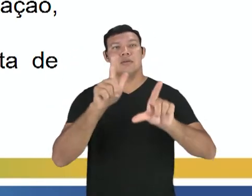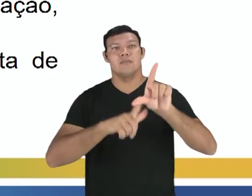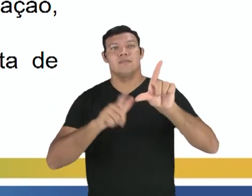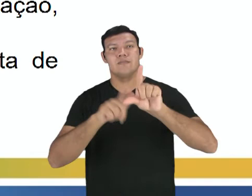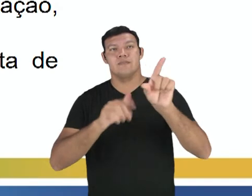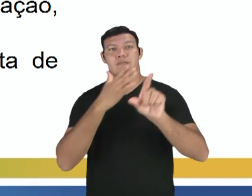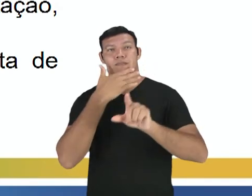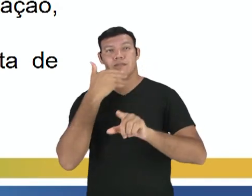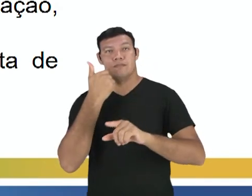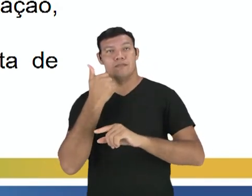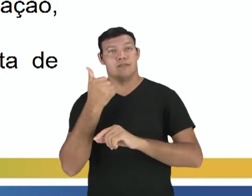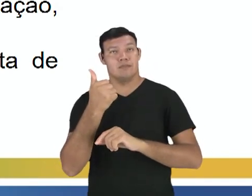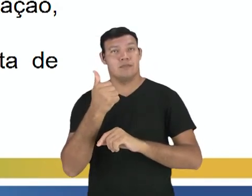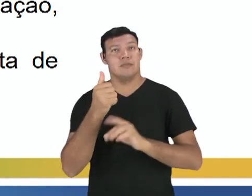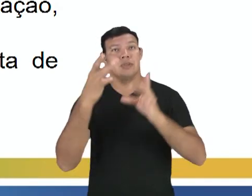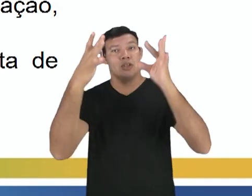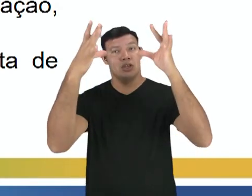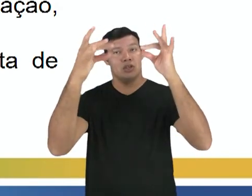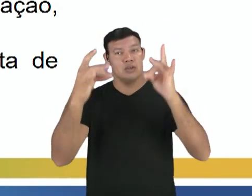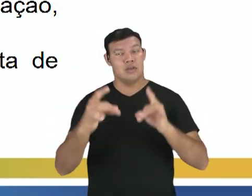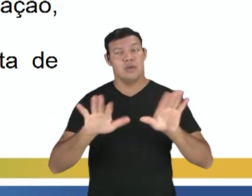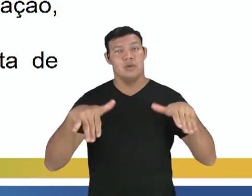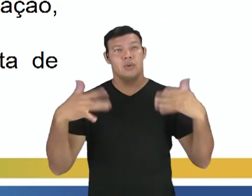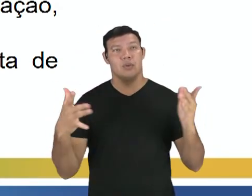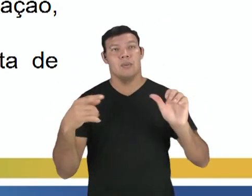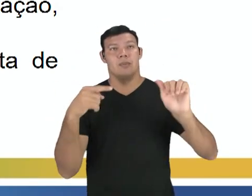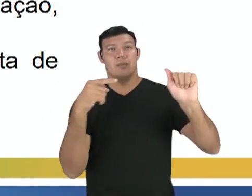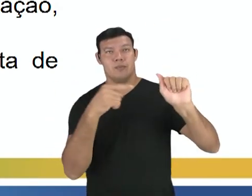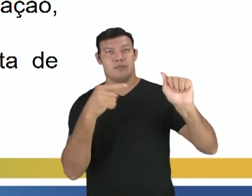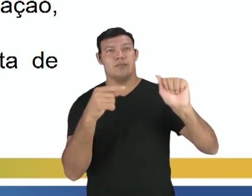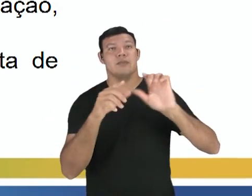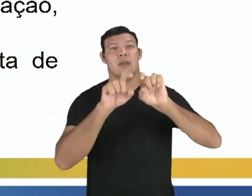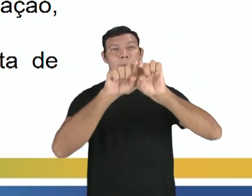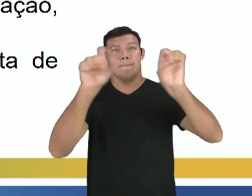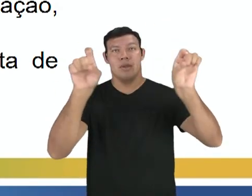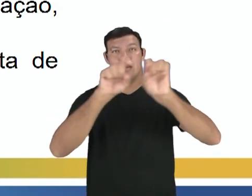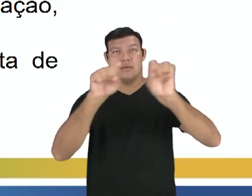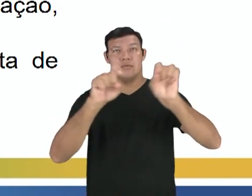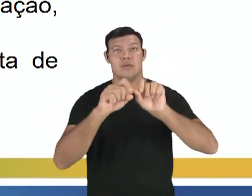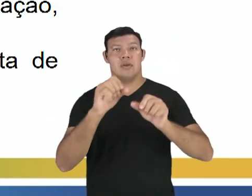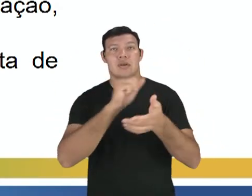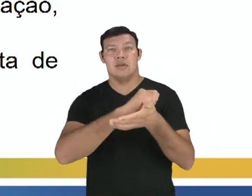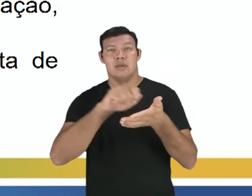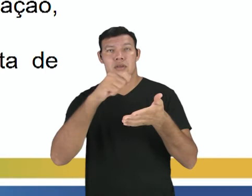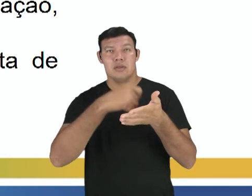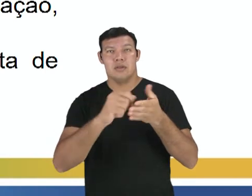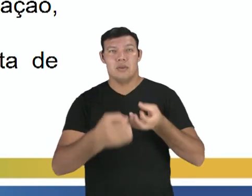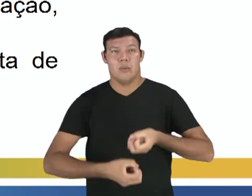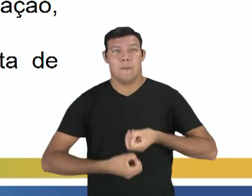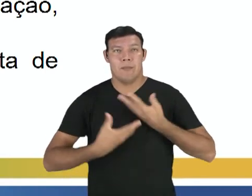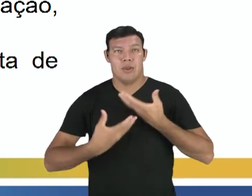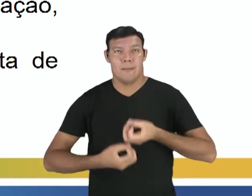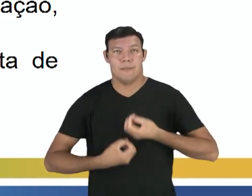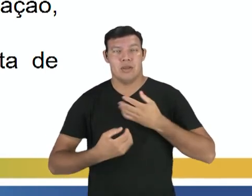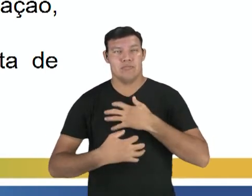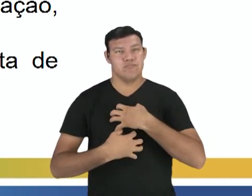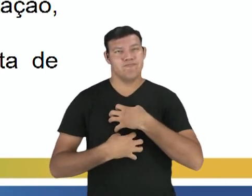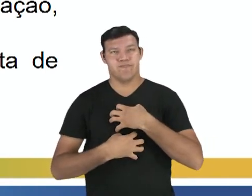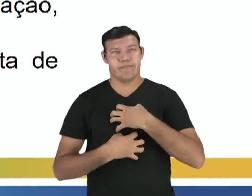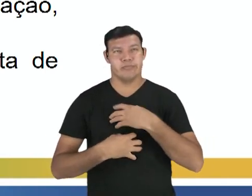São os parágrafos em que o autor exprime seus sentimentos. B. São os parágrafos em que o autor descreve seus